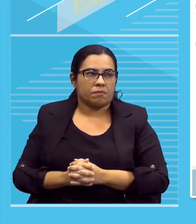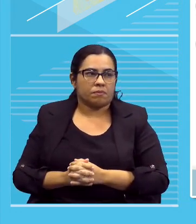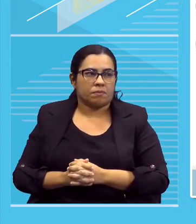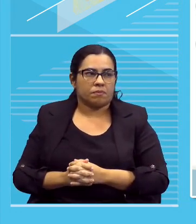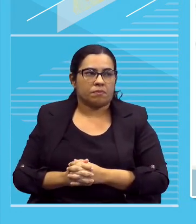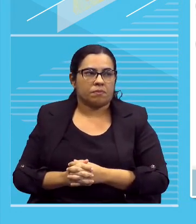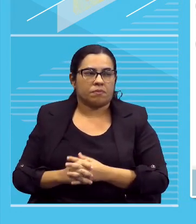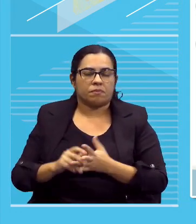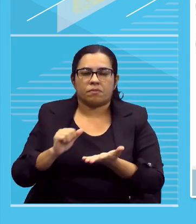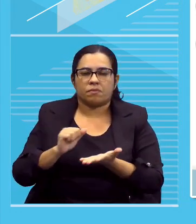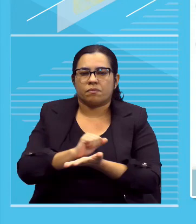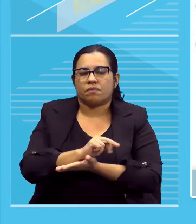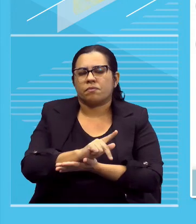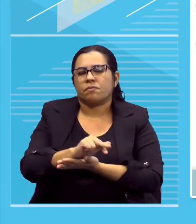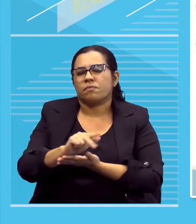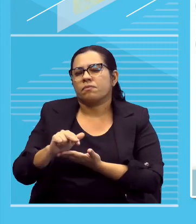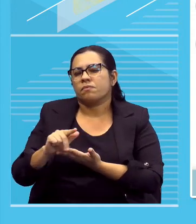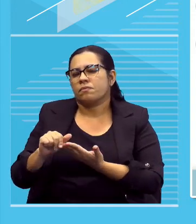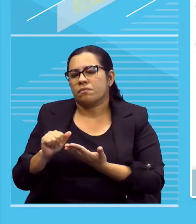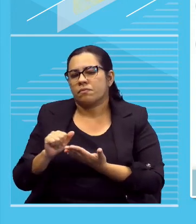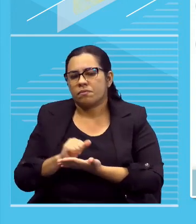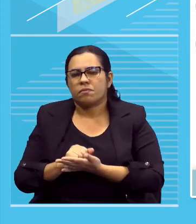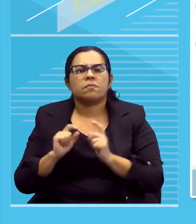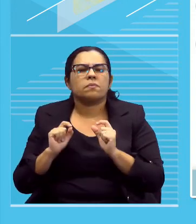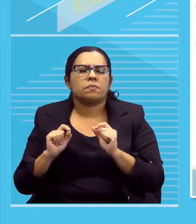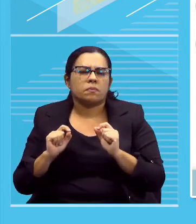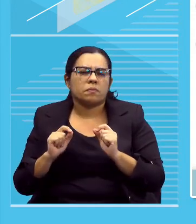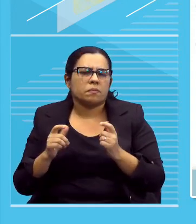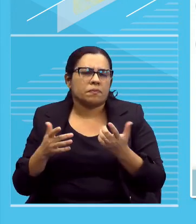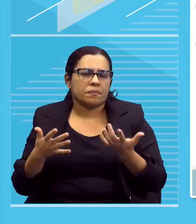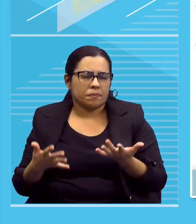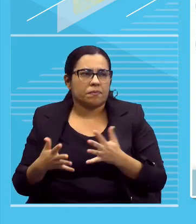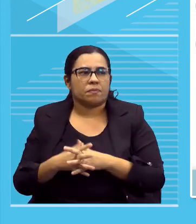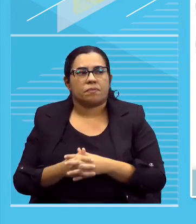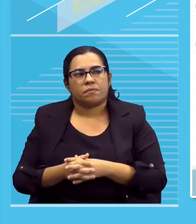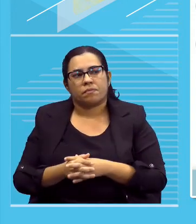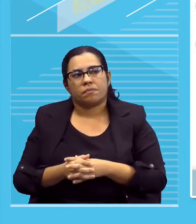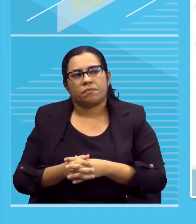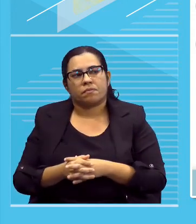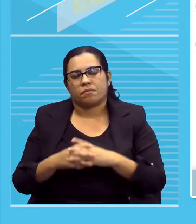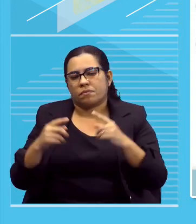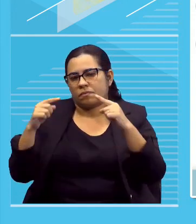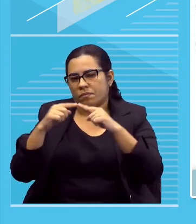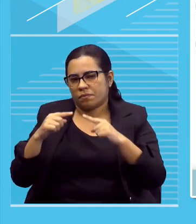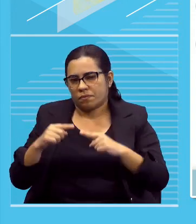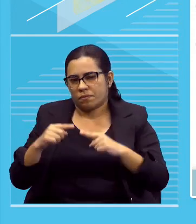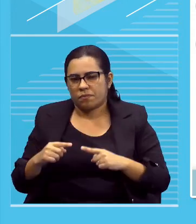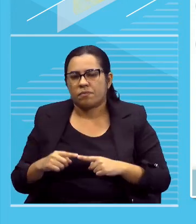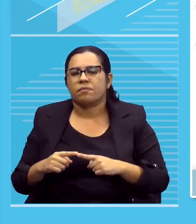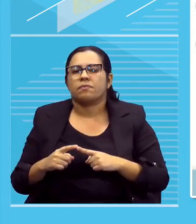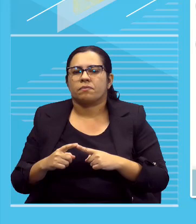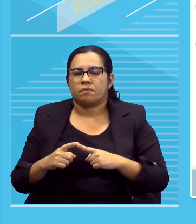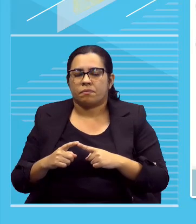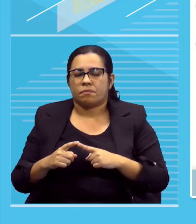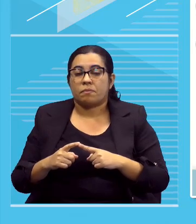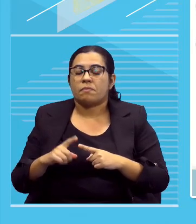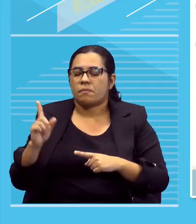formas que formas professor aí eu tenho o uso de máquinas